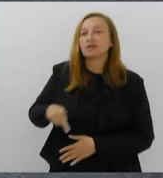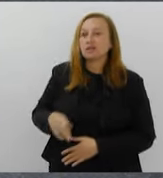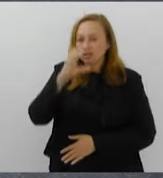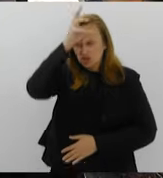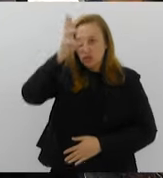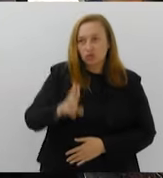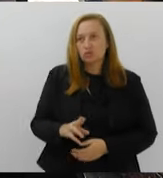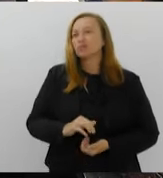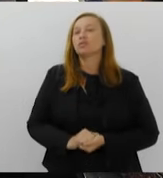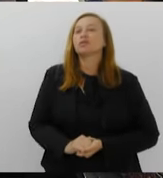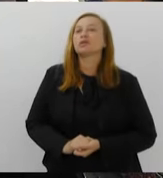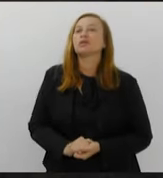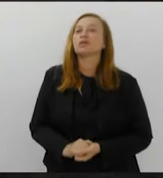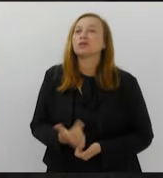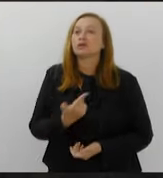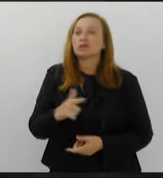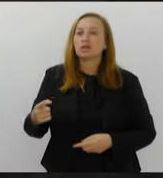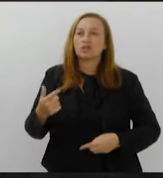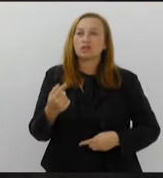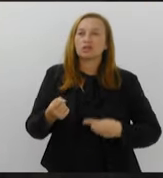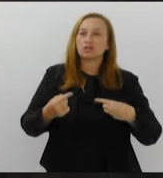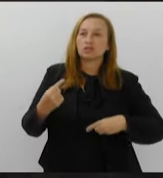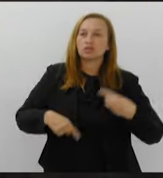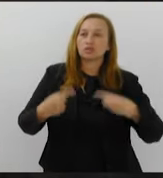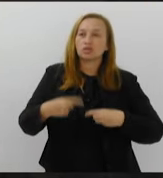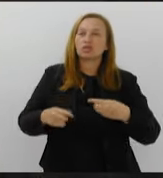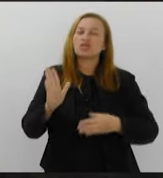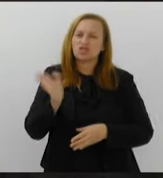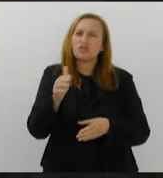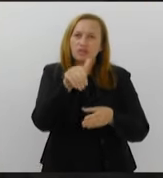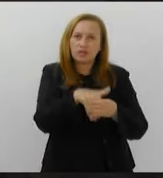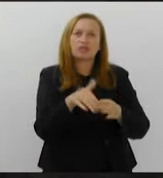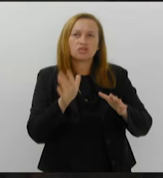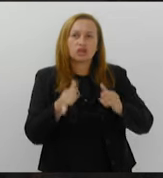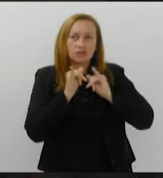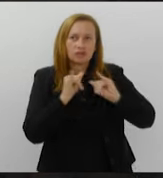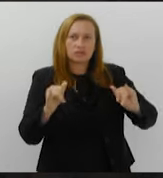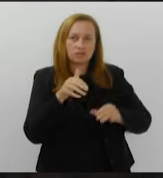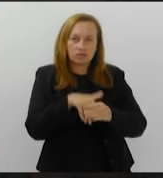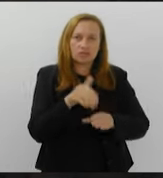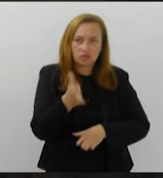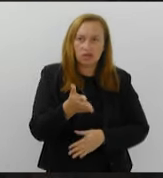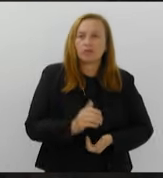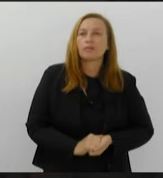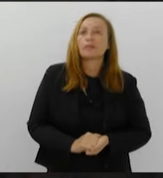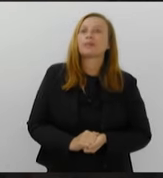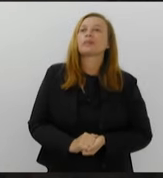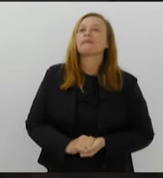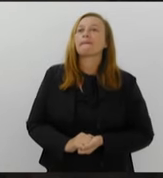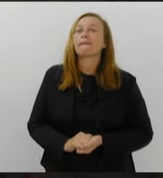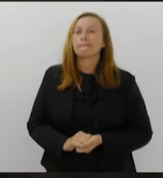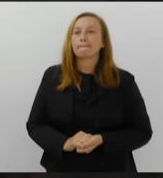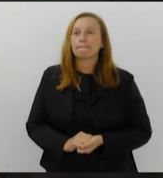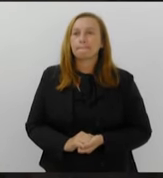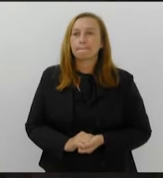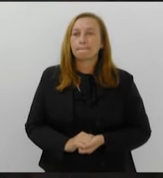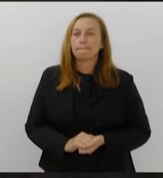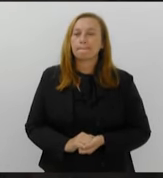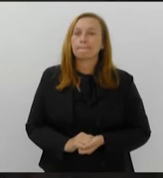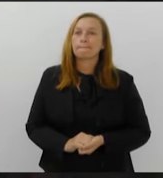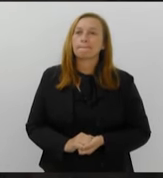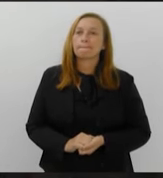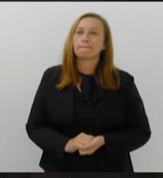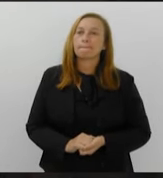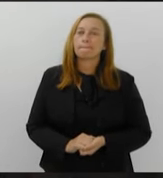Tiaju. Não havendo mais quem... Não, já foi votado, foi declaração de voto. Declarou o voto. Vai a